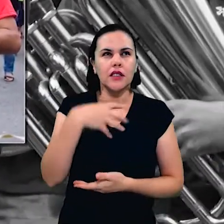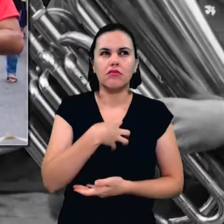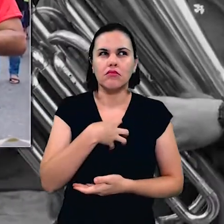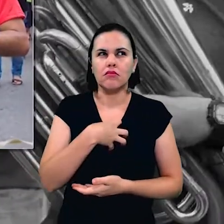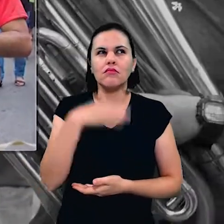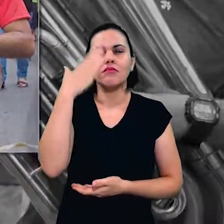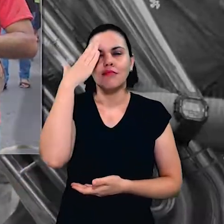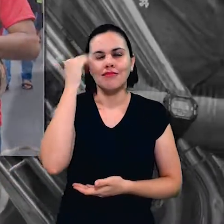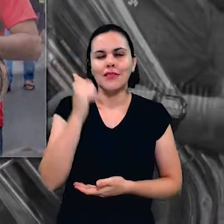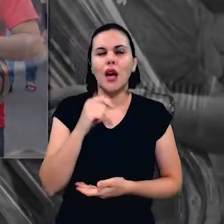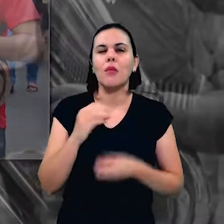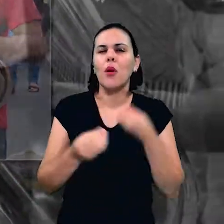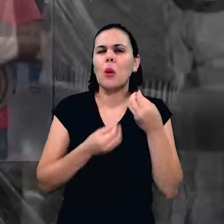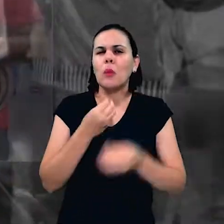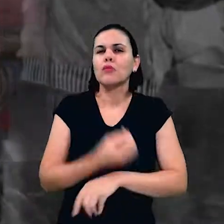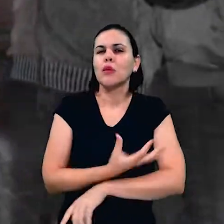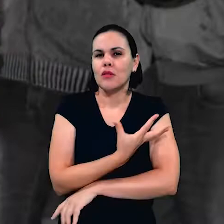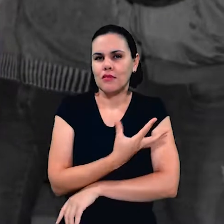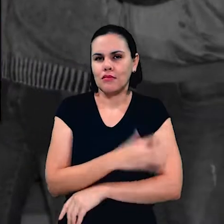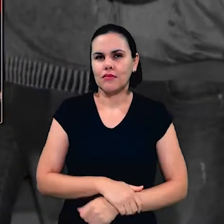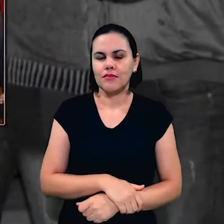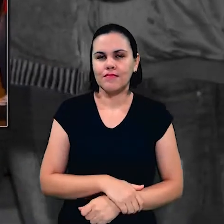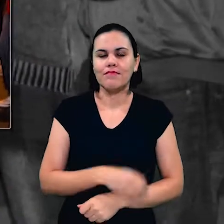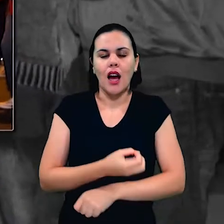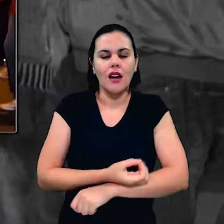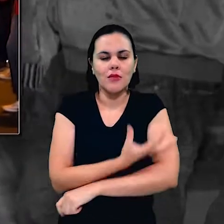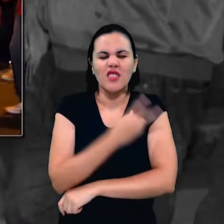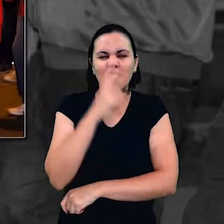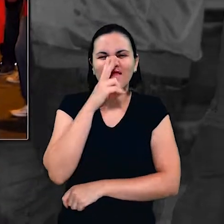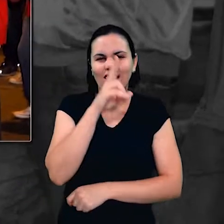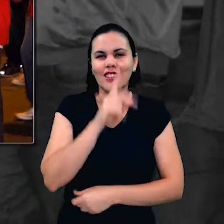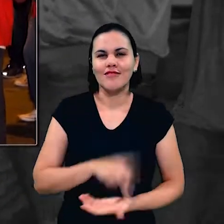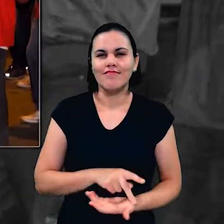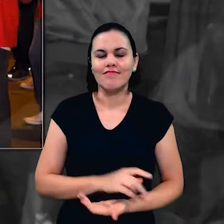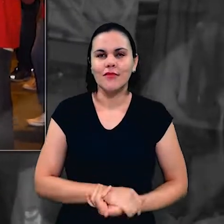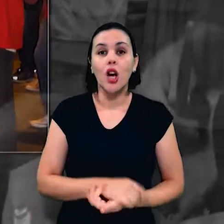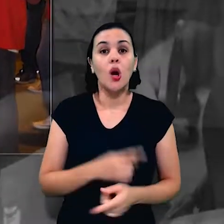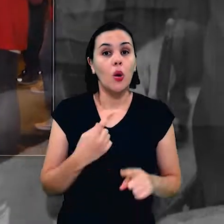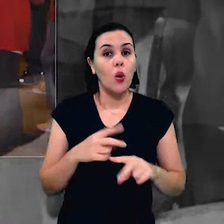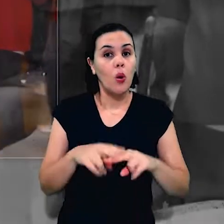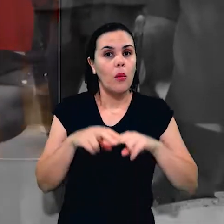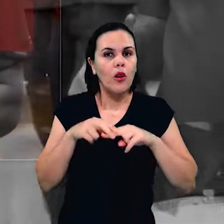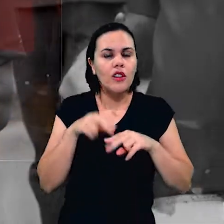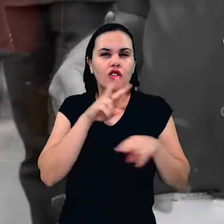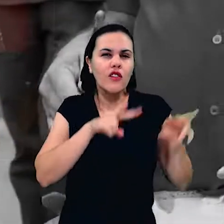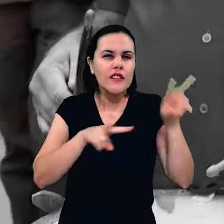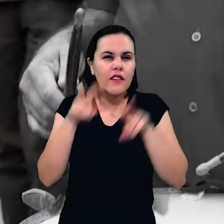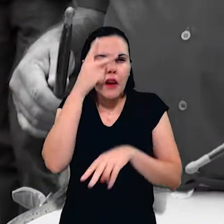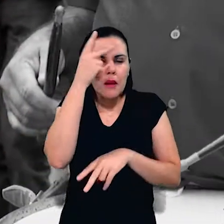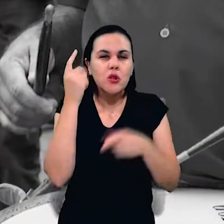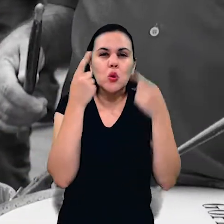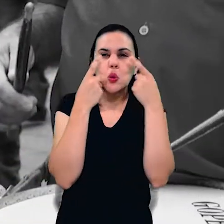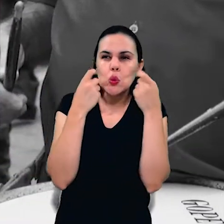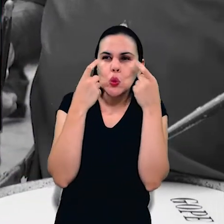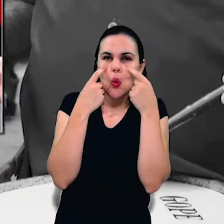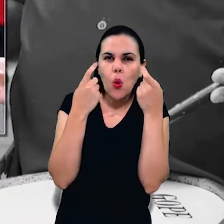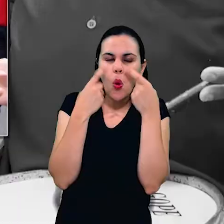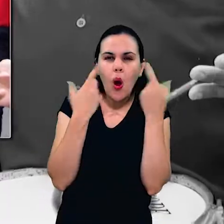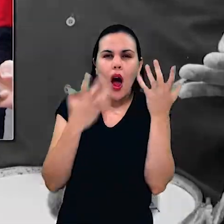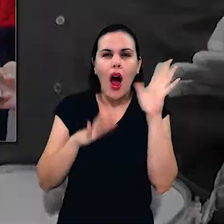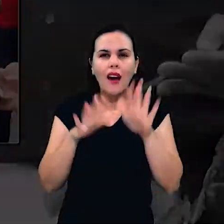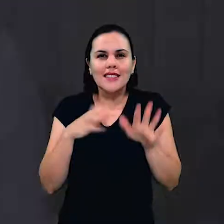para você saber a emoção que dá na gente. Dá uma emoção muito forte mesmo. Por isso que você vê nas festas aí o pessoal